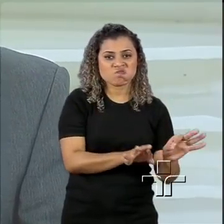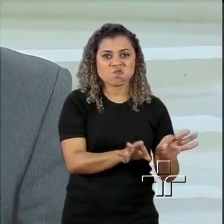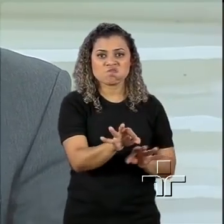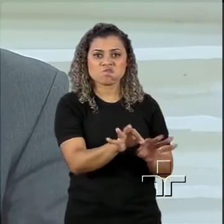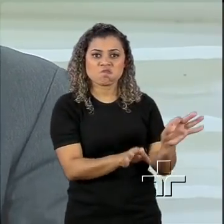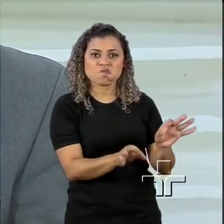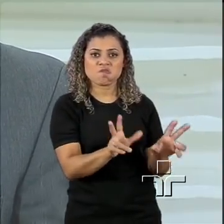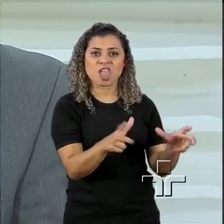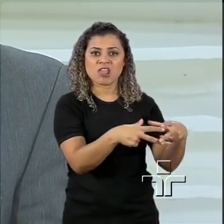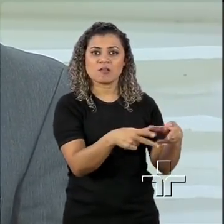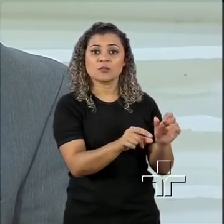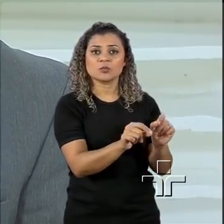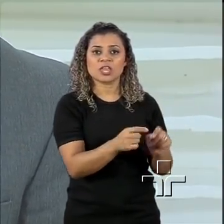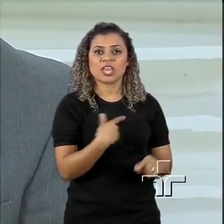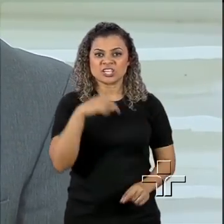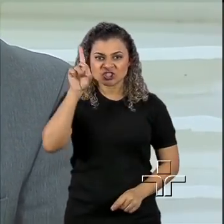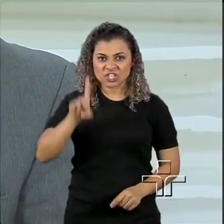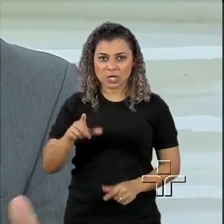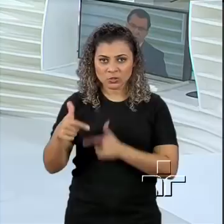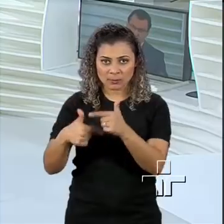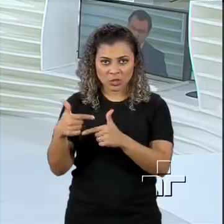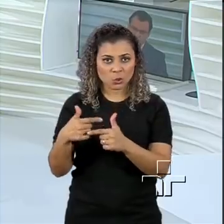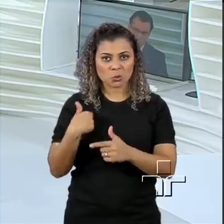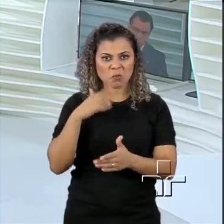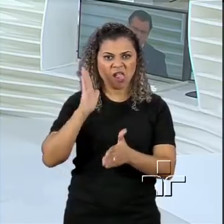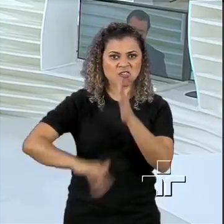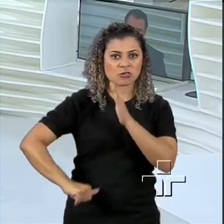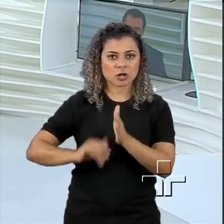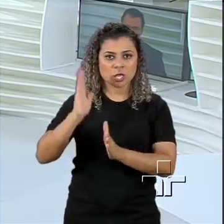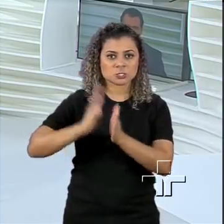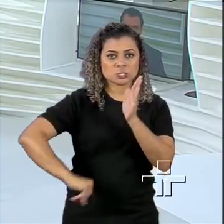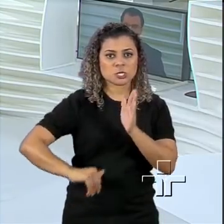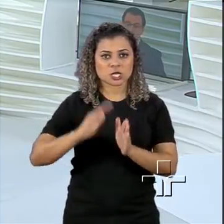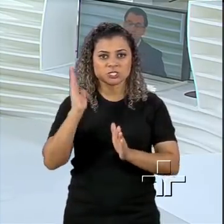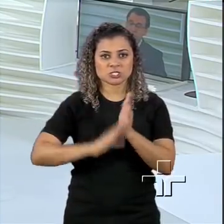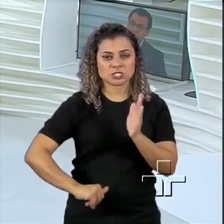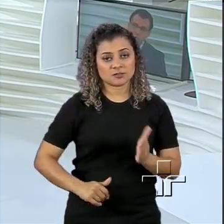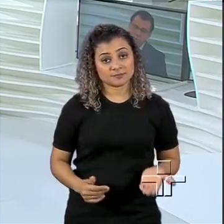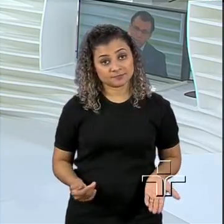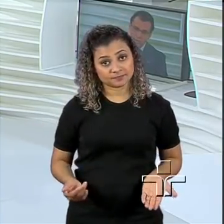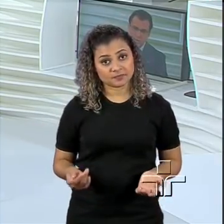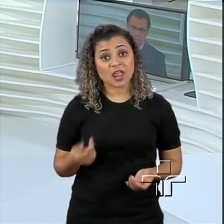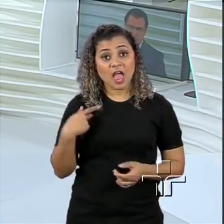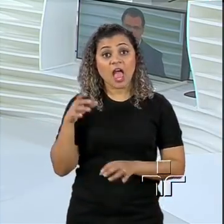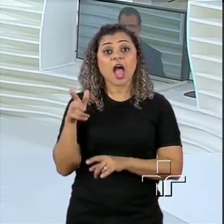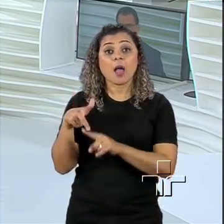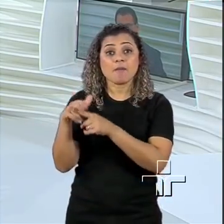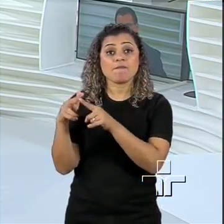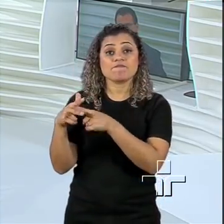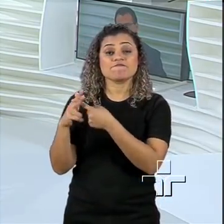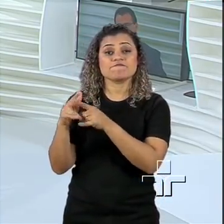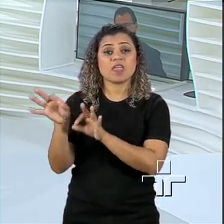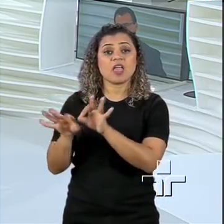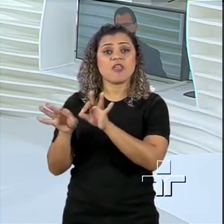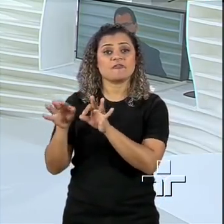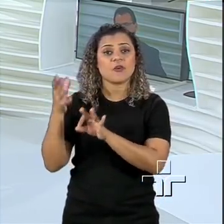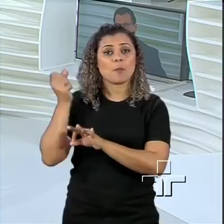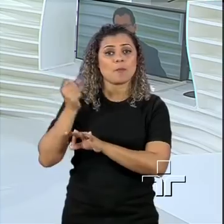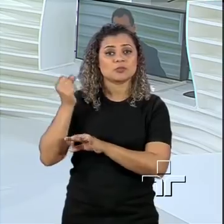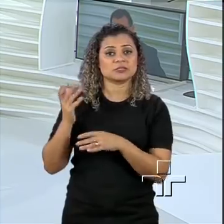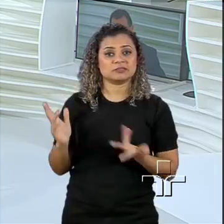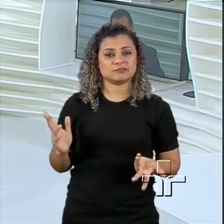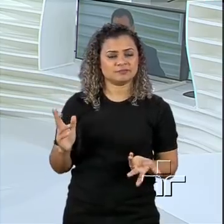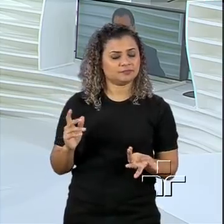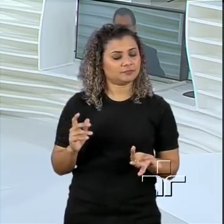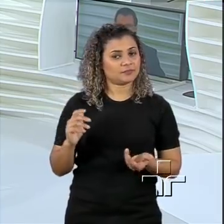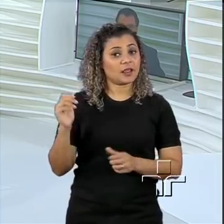para tirar direitos dos trabalhadores, ou seja, com o argumento de que precisamos fazer a reforma para gerar emprego. Na verdade, o que se